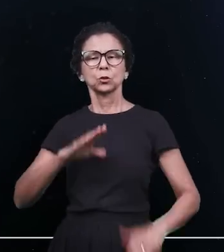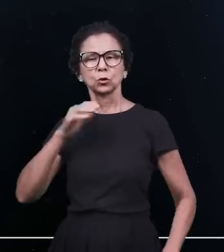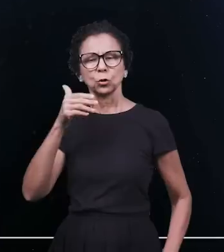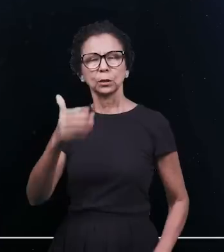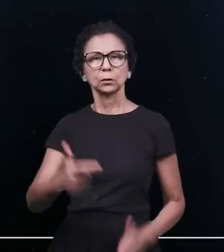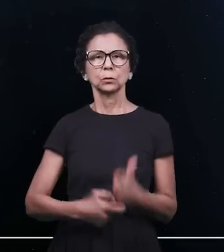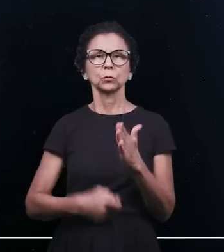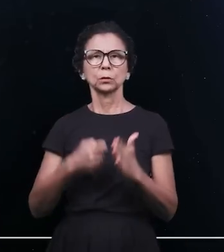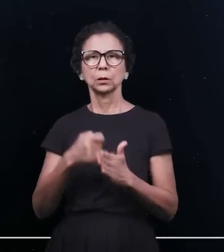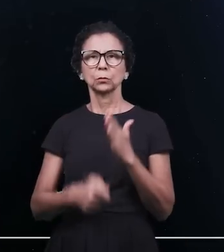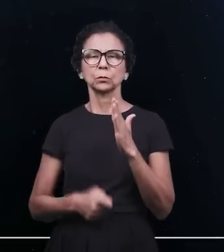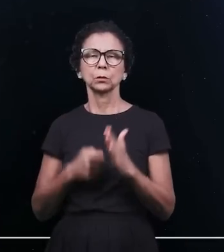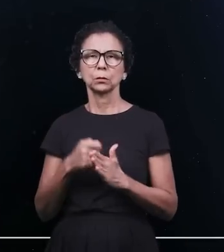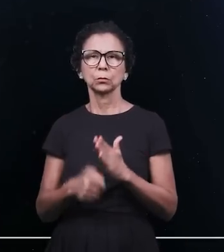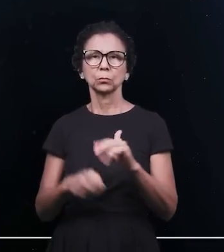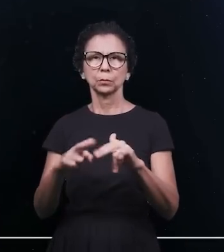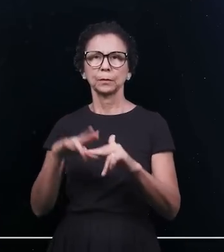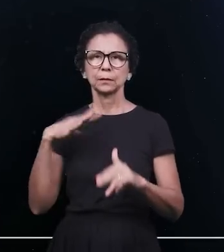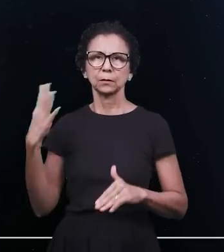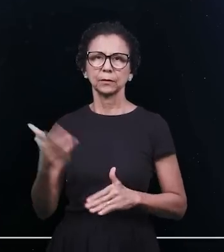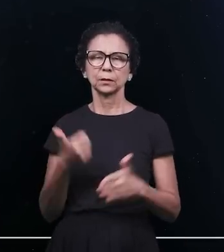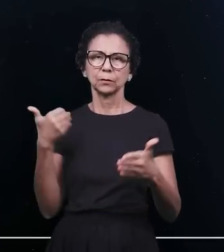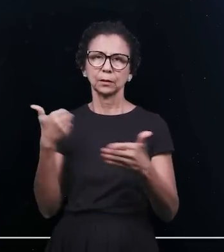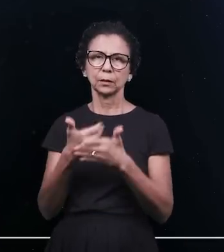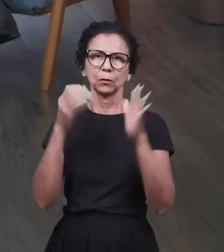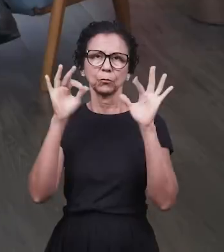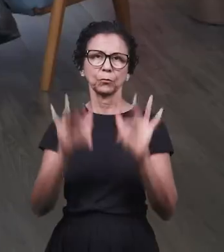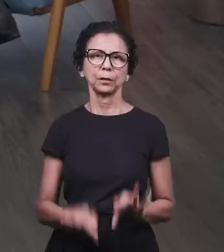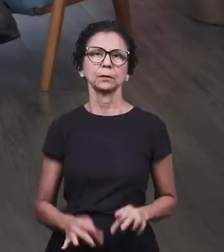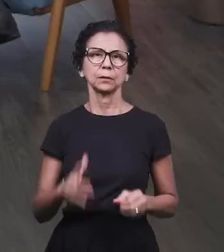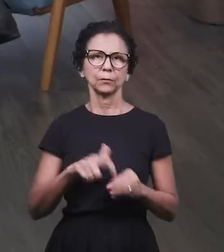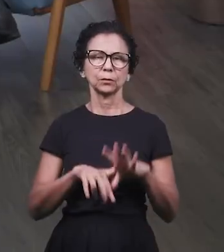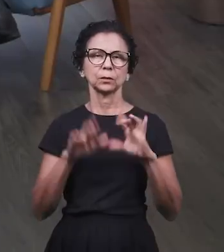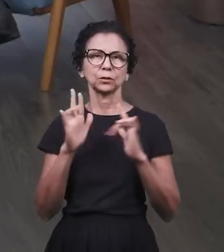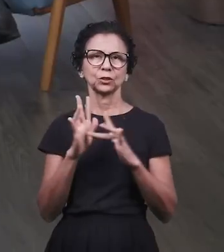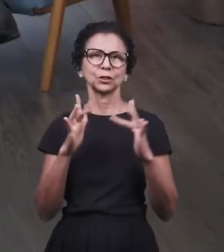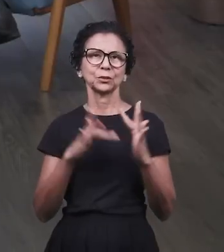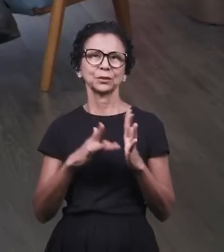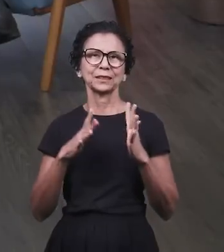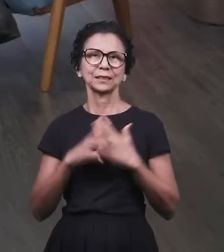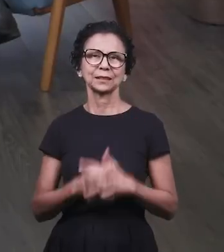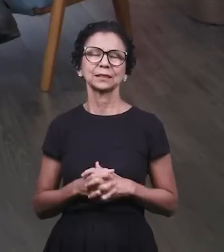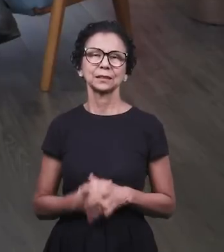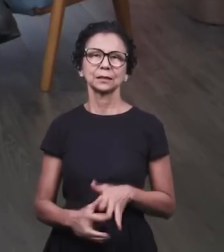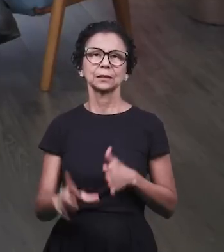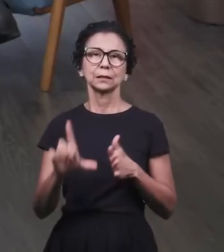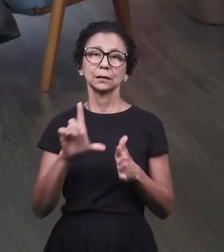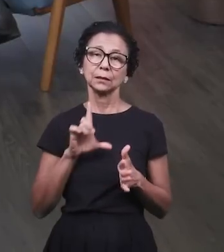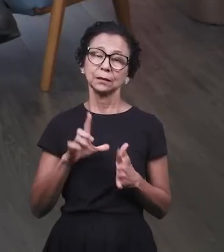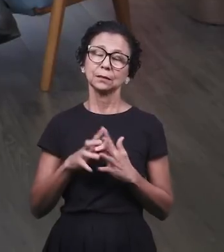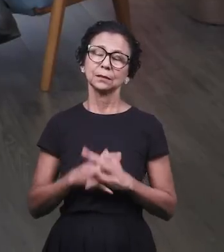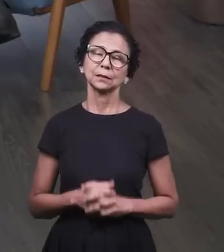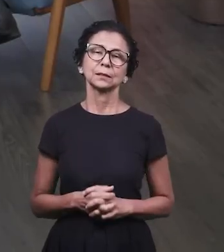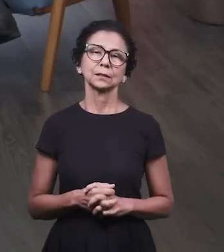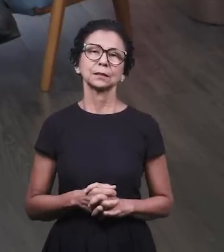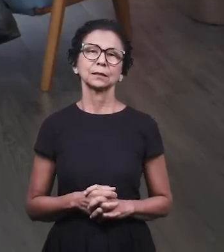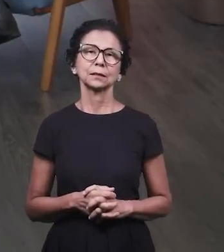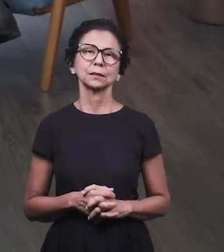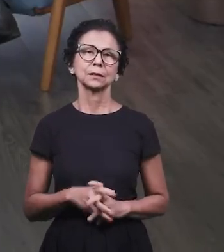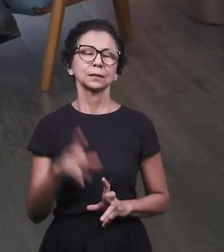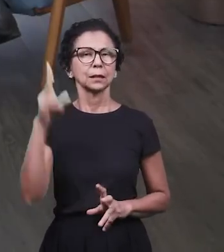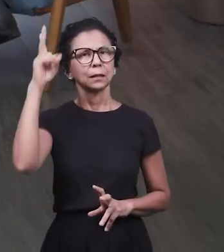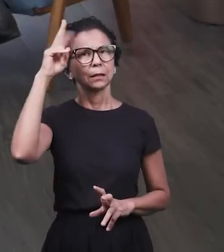pela salvação até o fim. Louvado Seja o nome do Senhor. Antes de nós encerrarmos, eu quero só